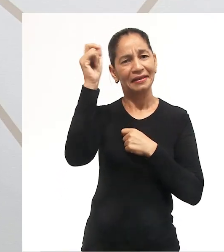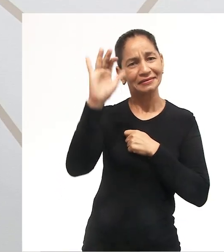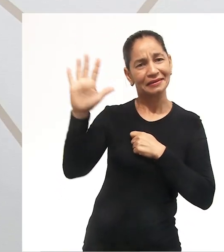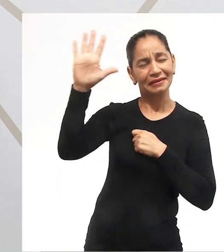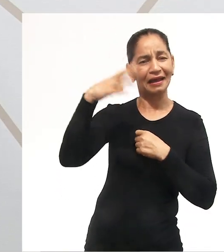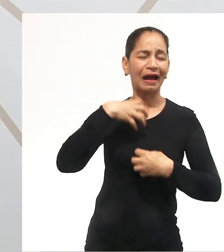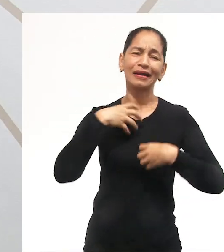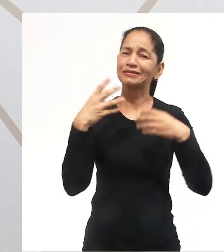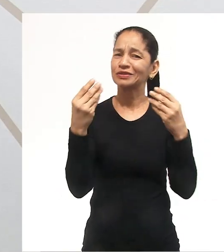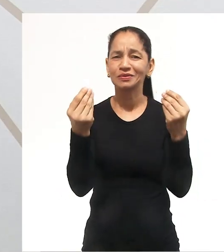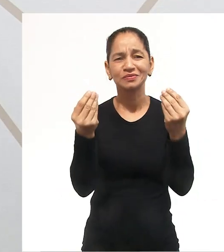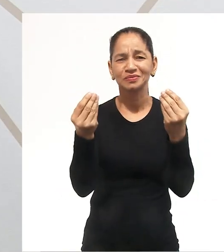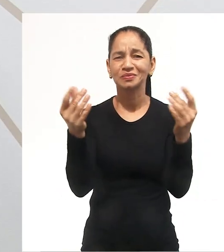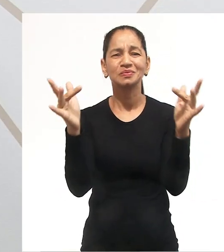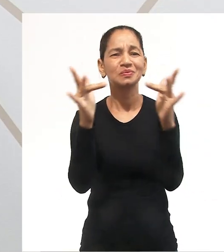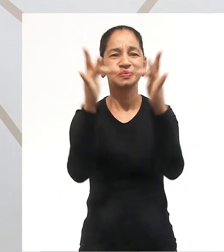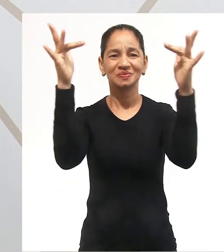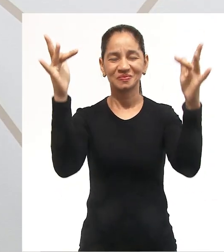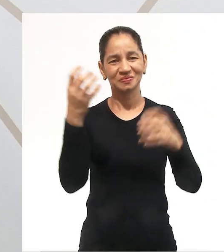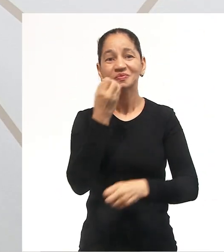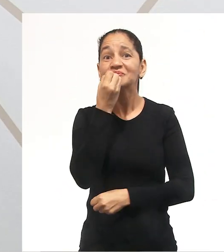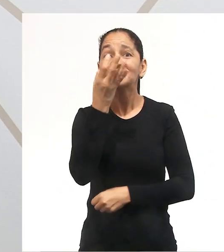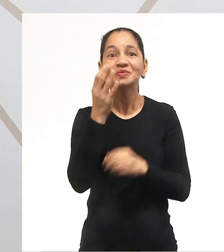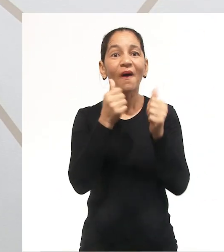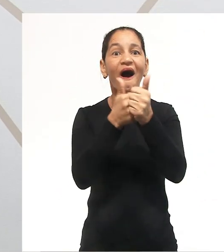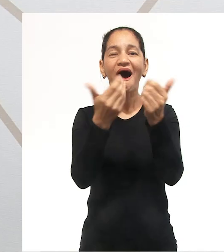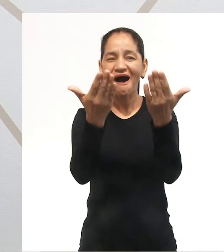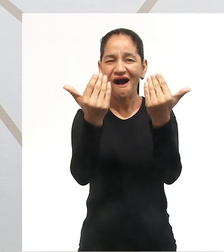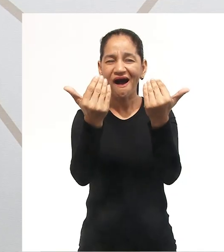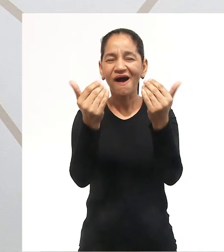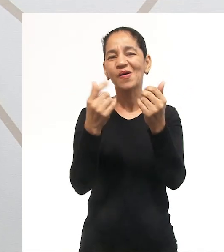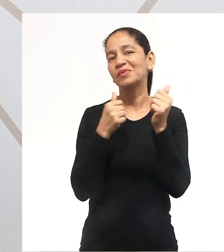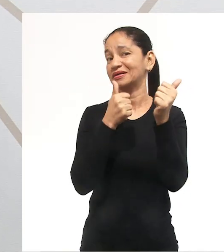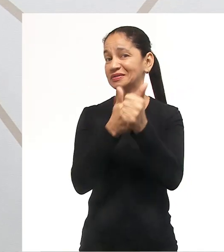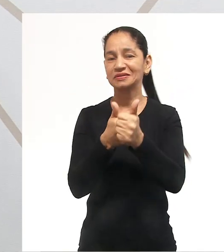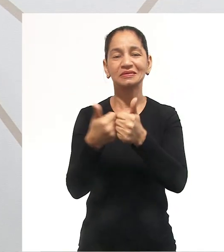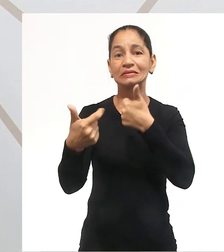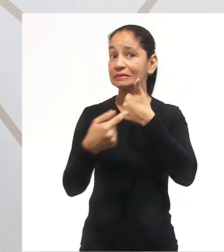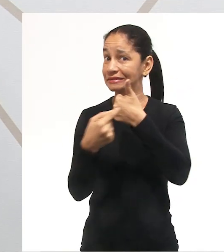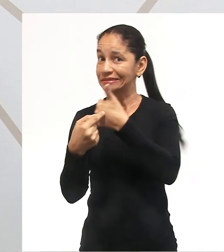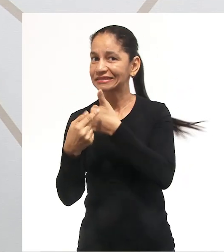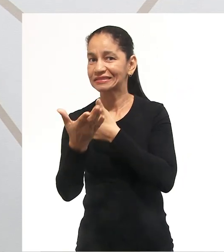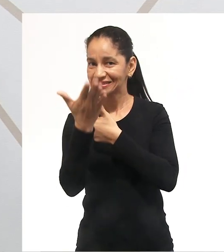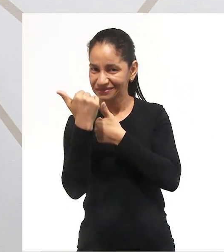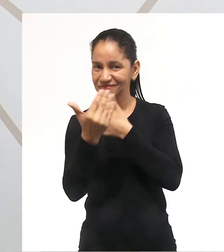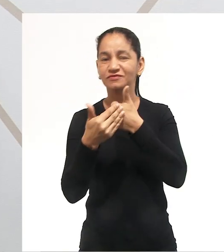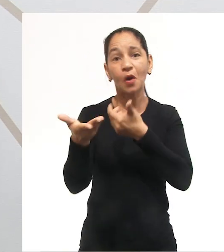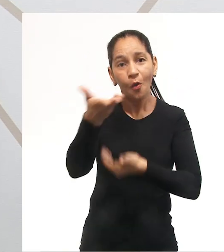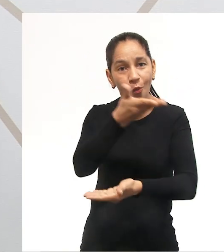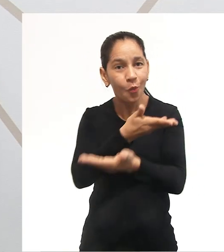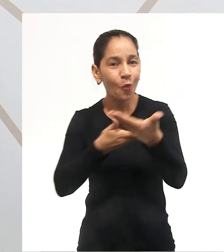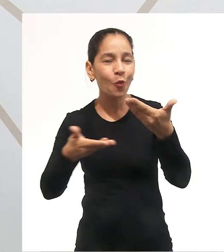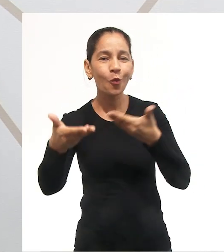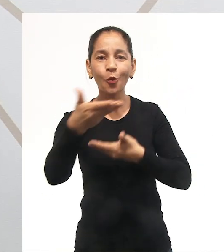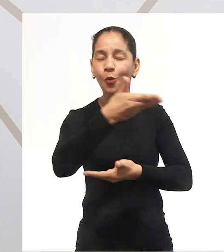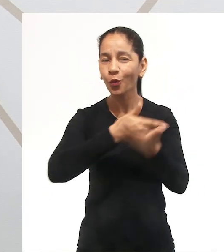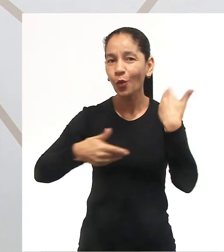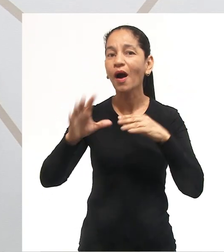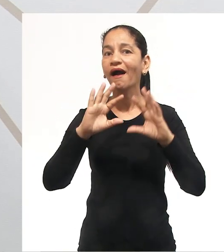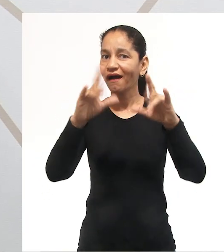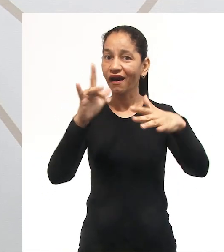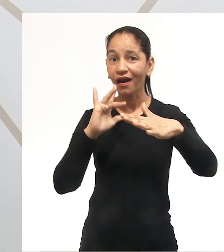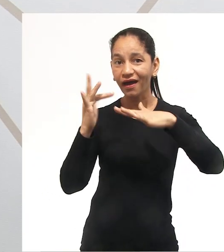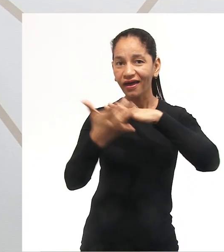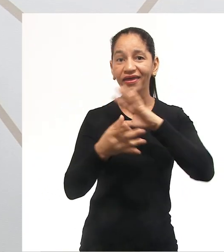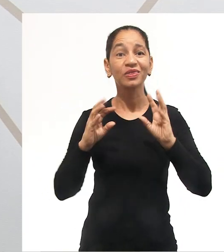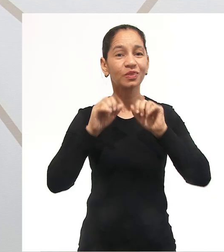privilégio para mim e para vocês também, né, gente? Olha, acompanha, hein? Todos os episódios, dá um monte de like, compartilha com a família, no grupo, nas mídias